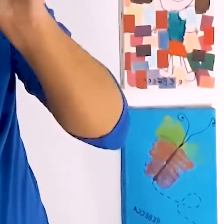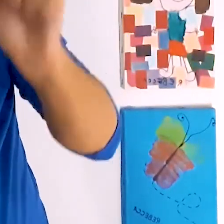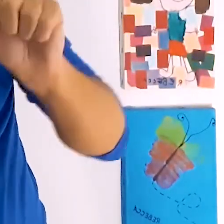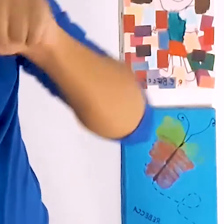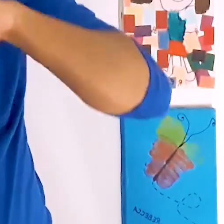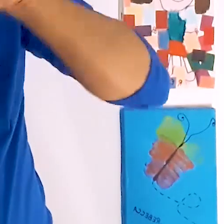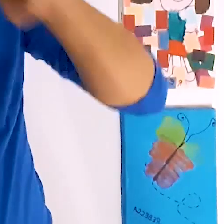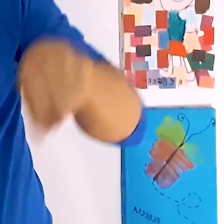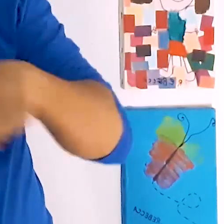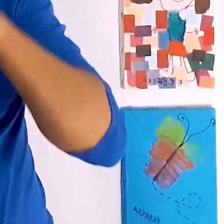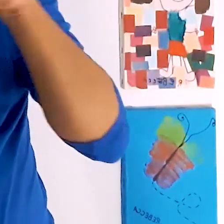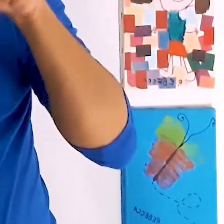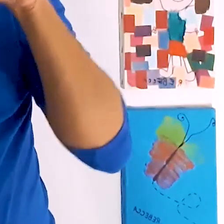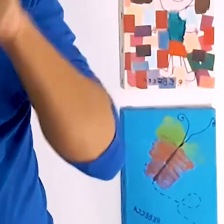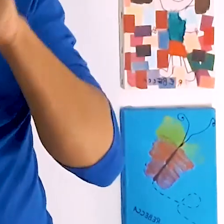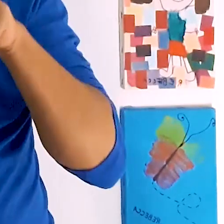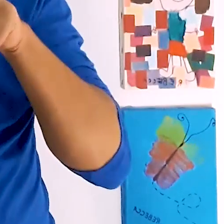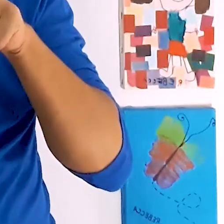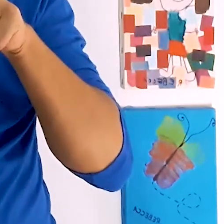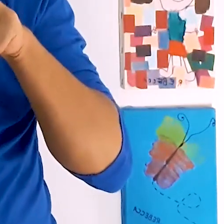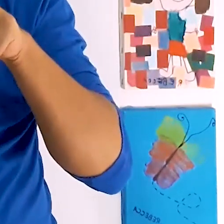a roda,